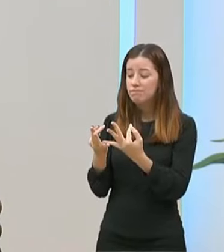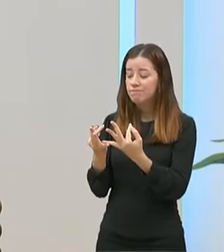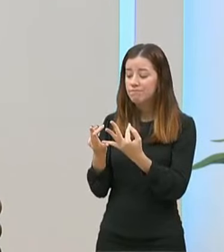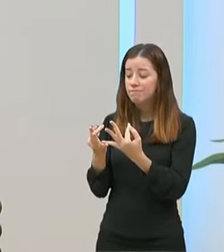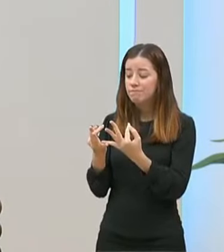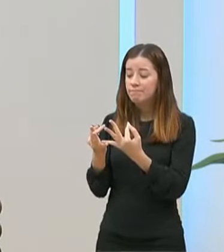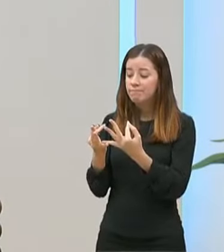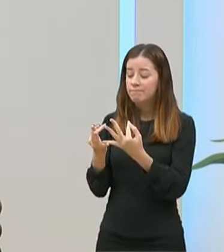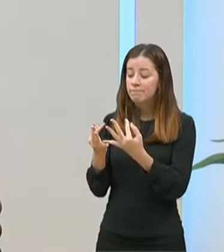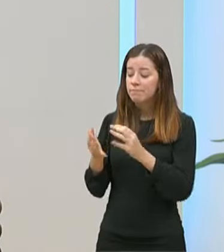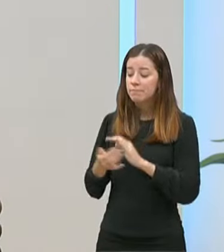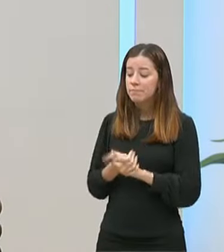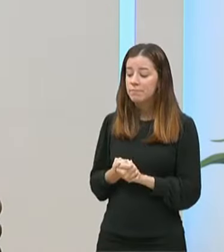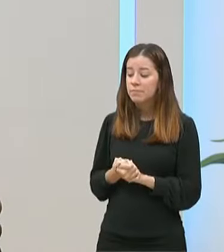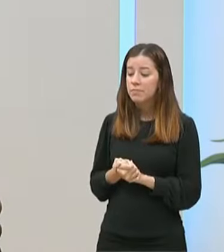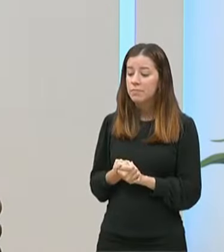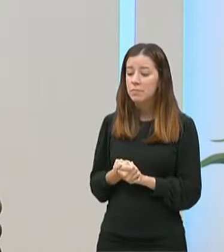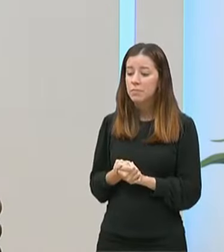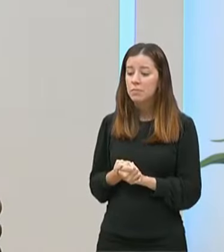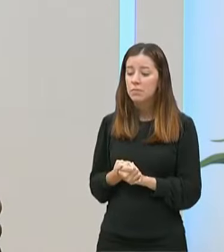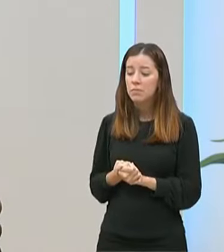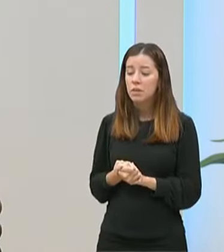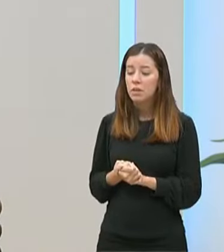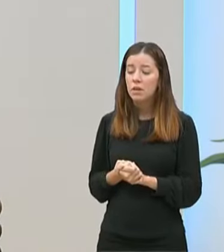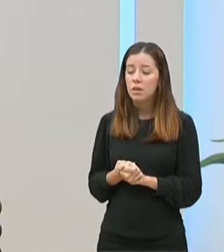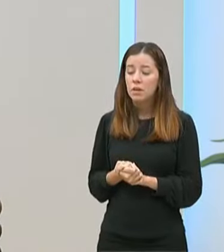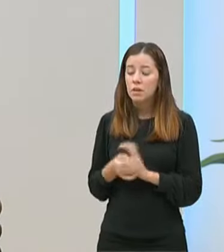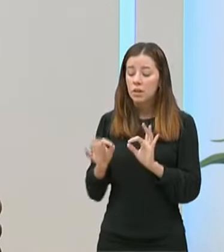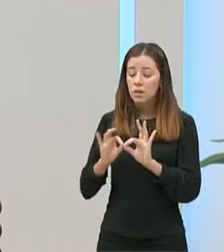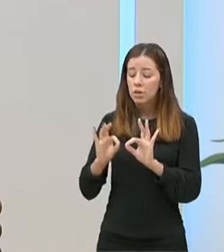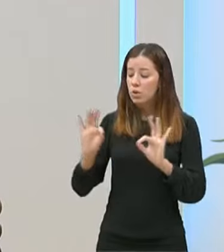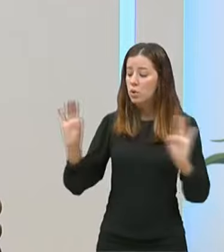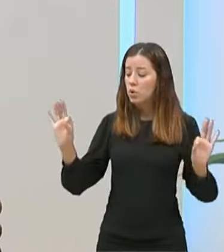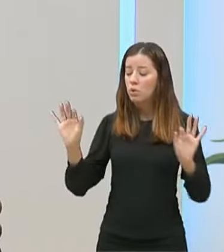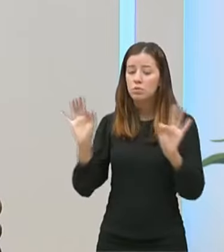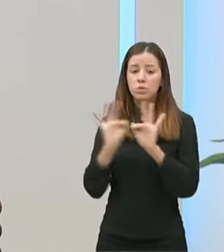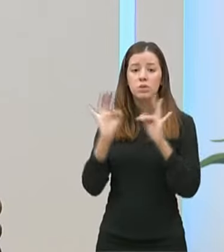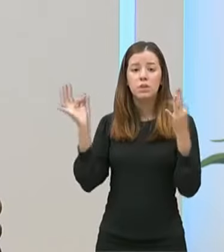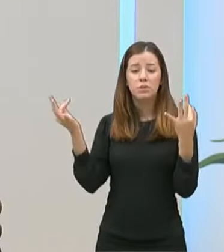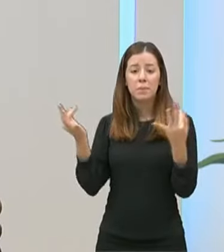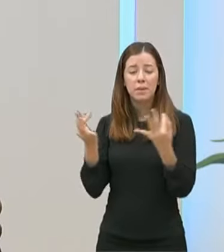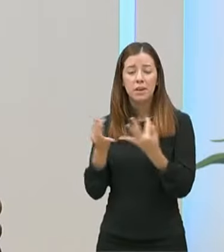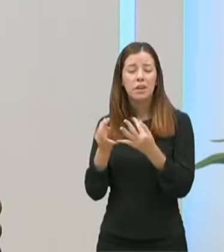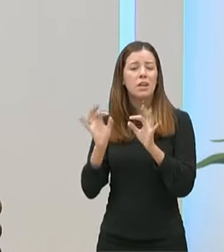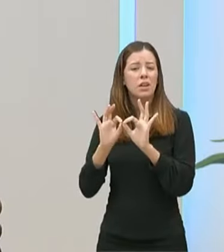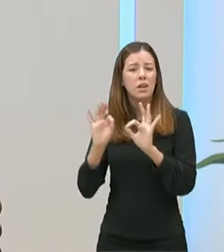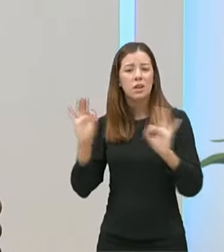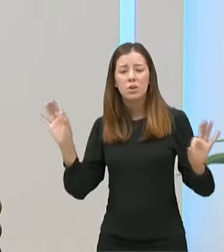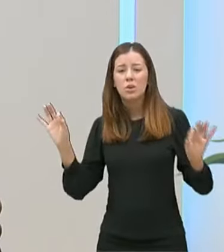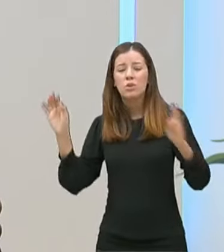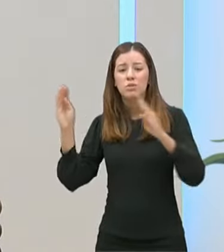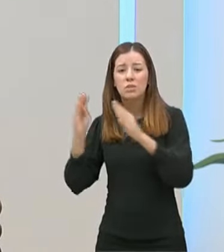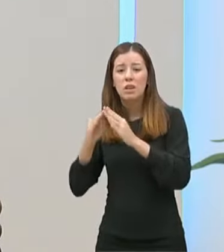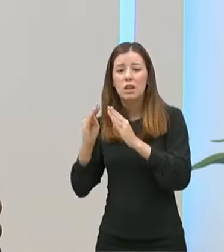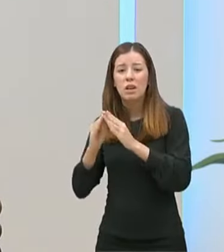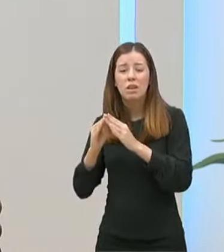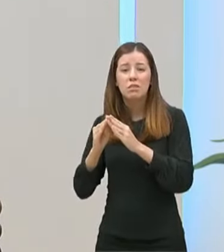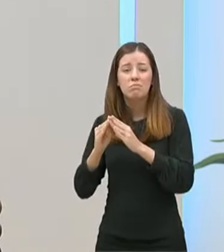sem estar mais no conforto da sua casa, sem perspectiva de